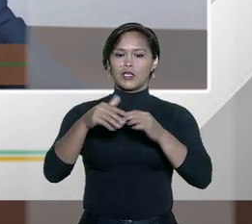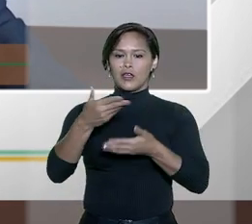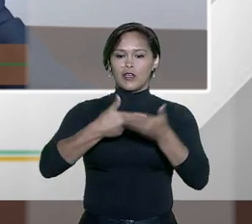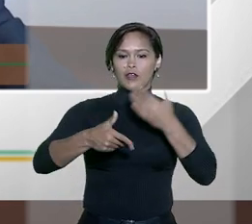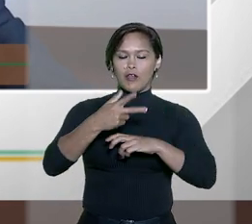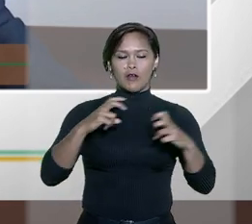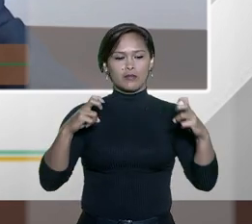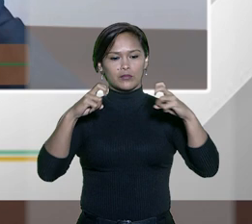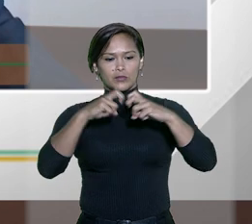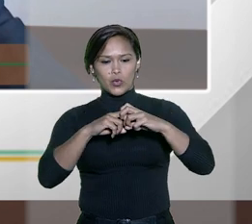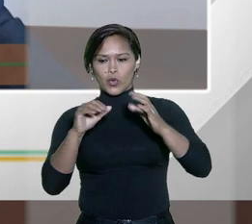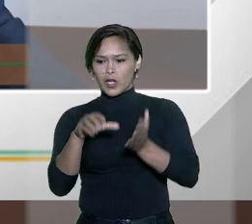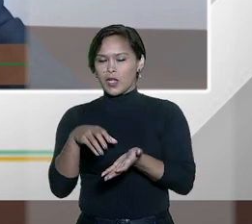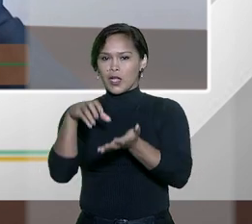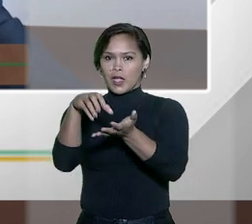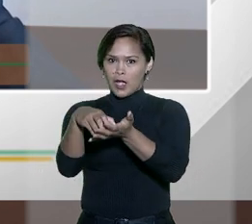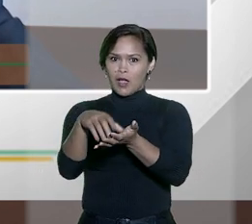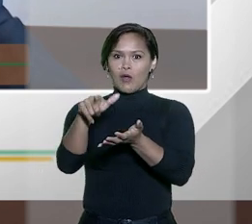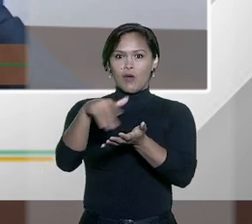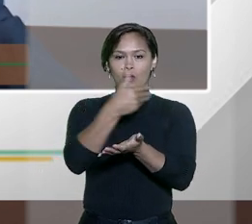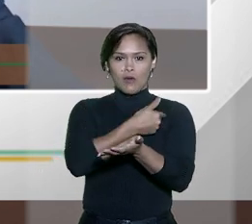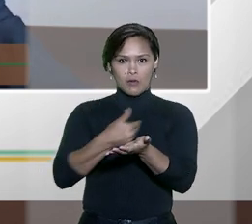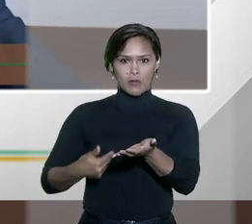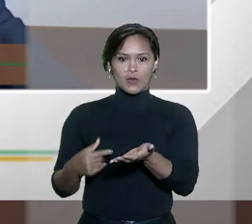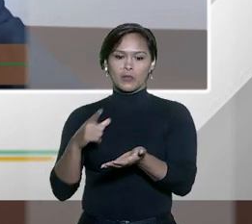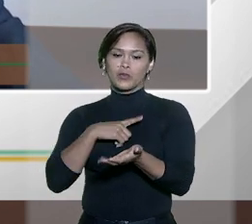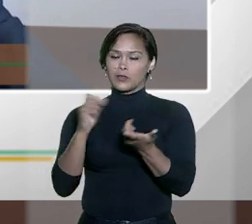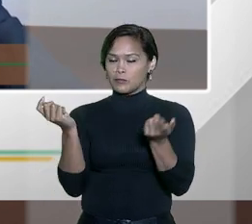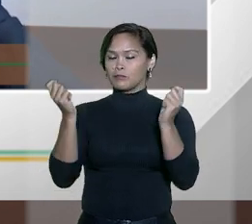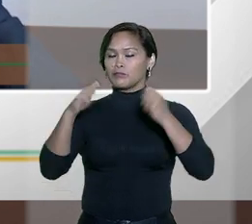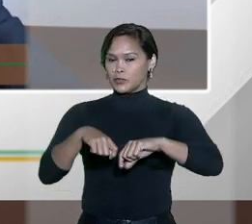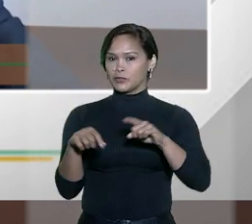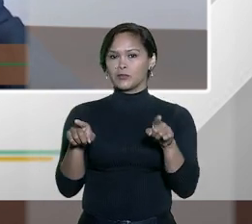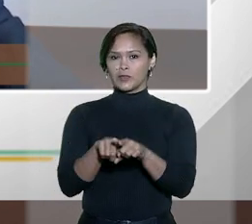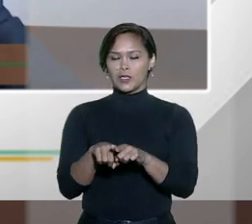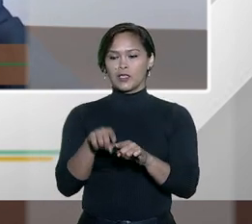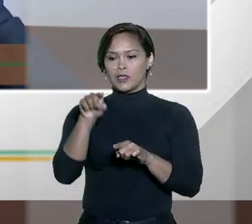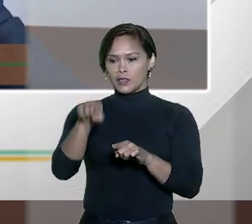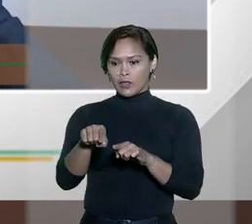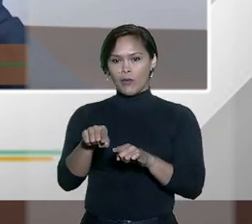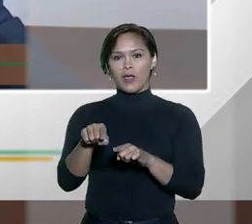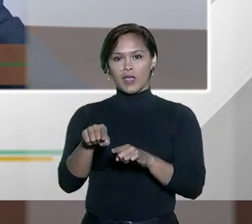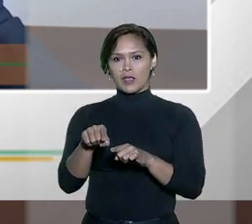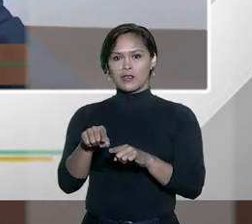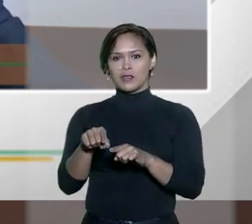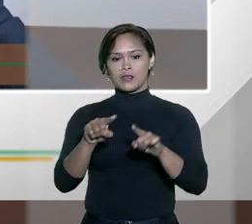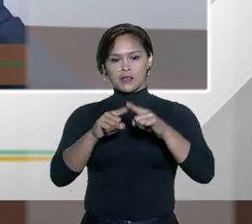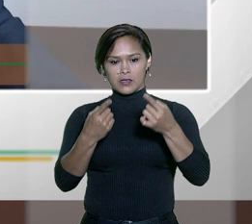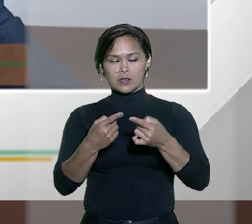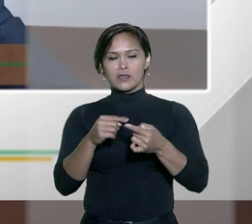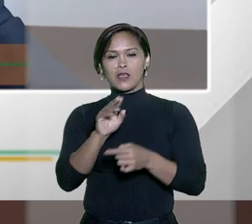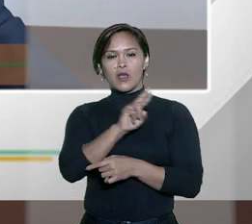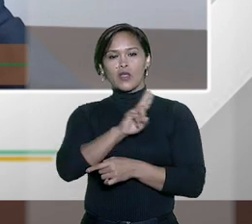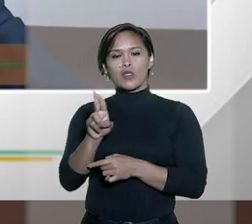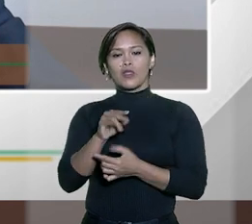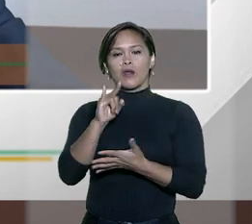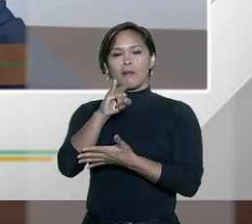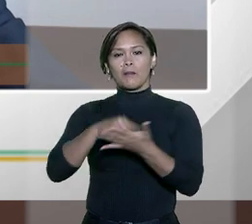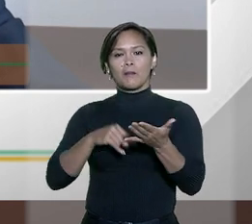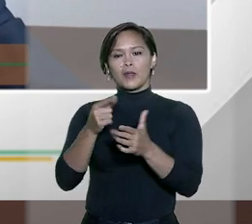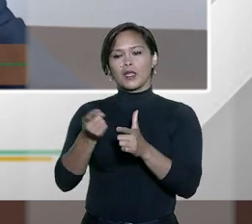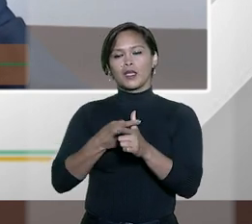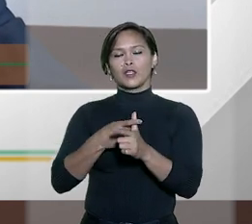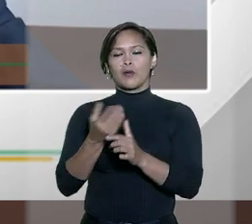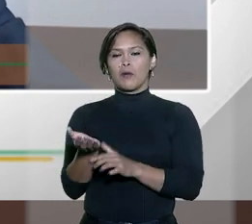envolvendo um veículo de uma autarquia, de um órgão público. Temos essa possibilidade, então esses aqui, eles são chamados de